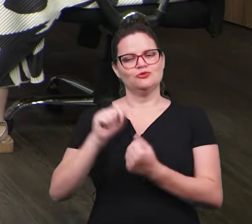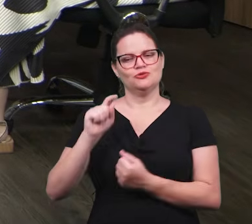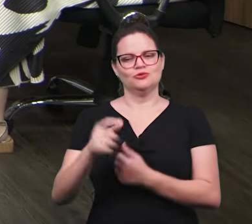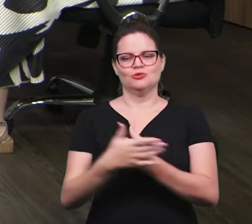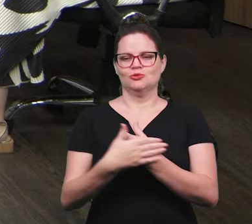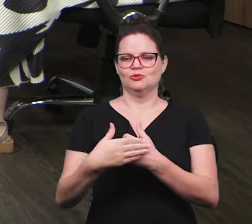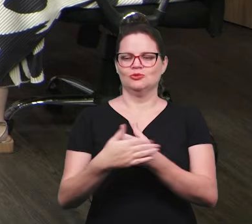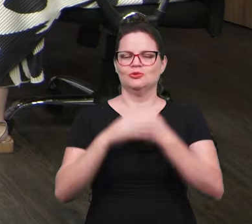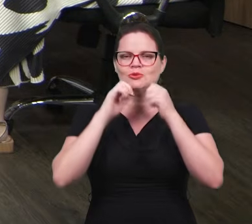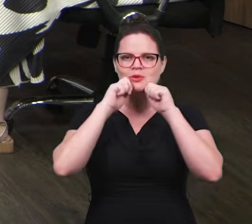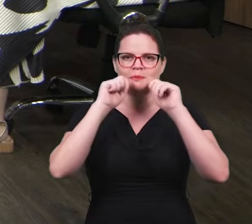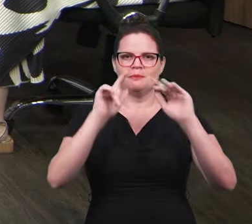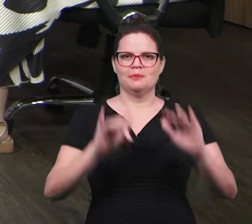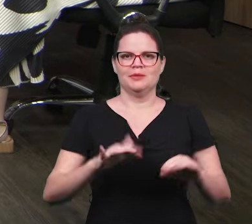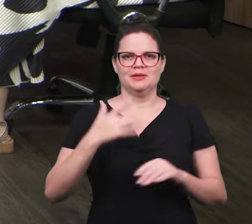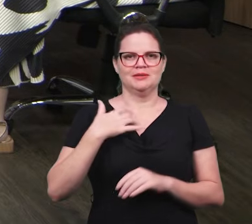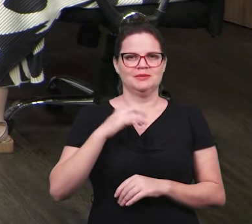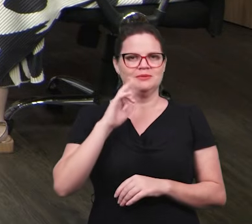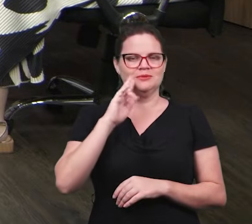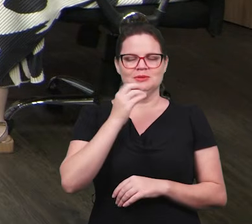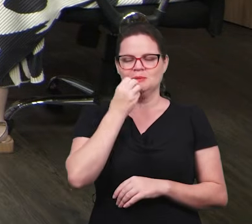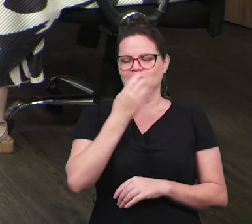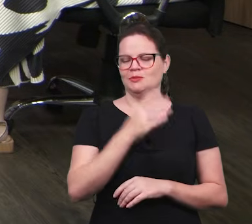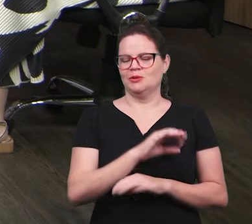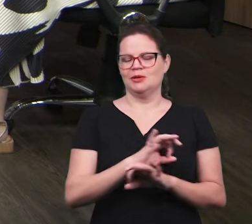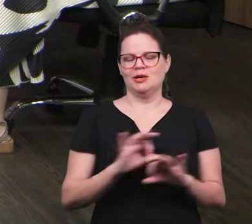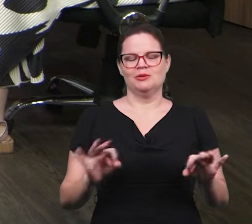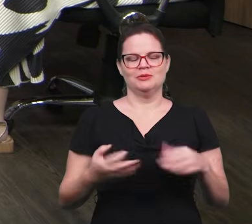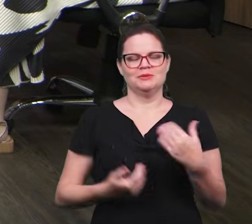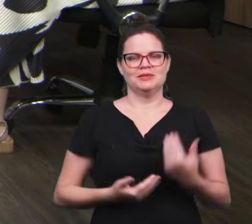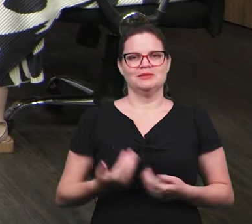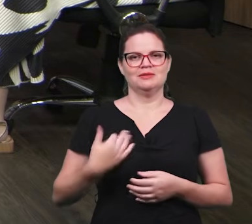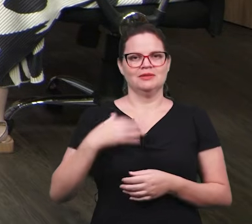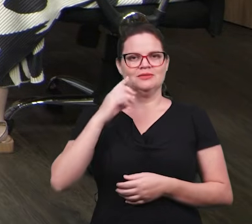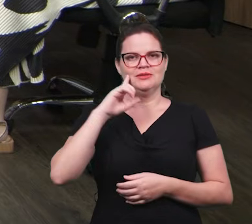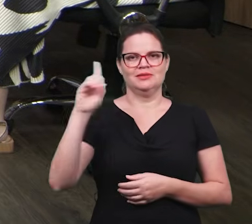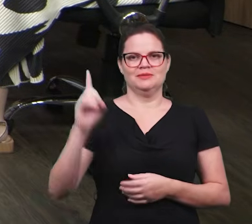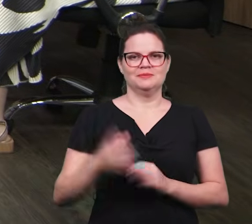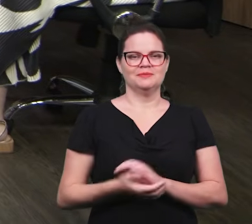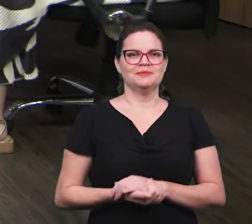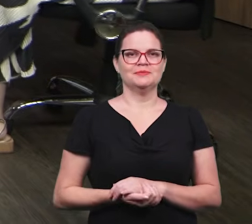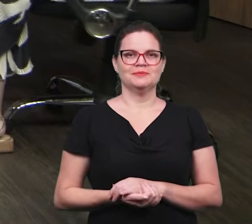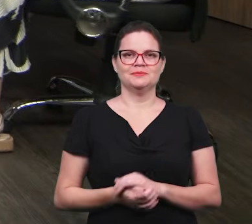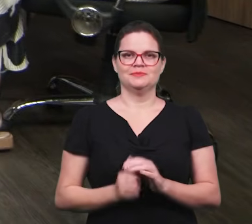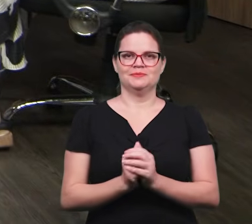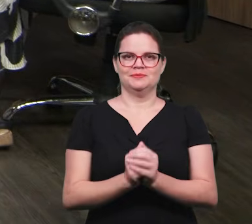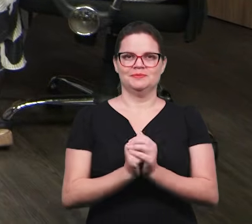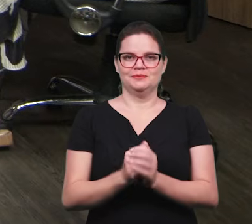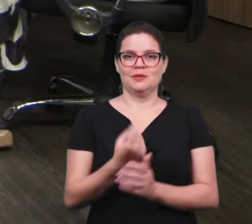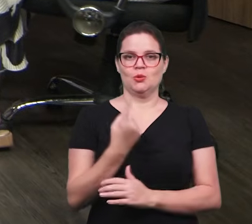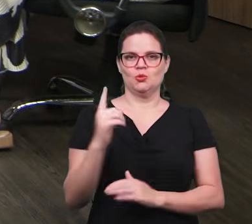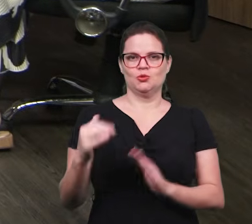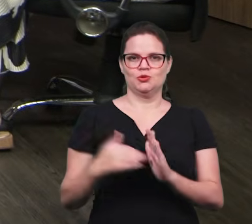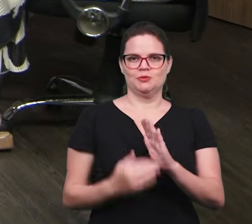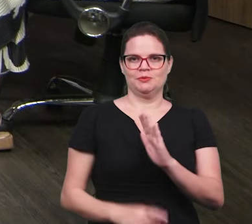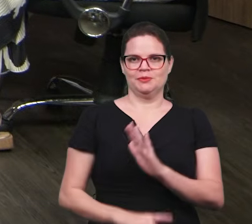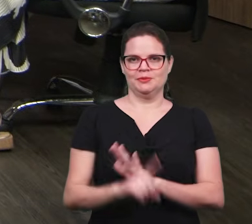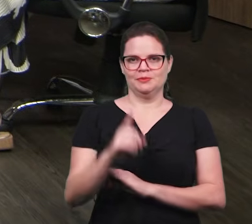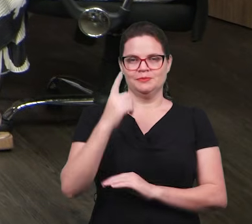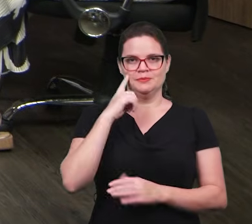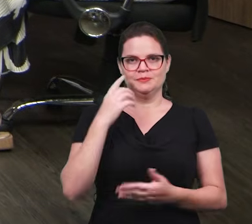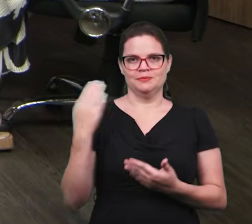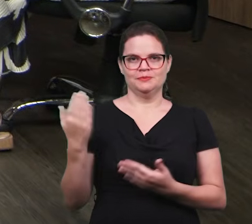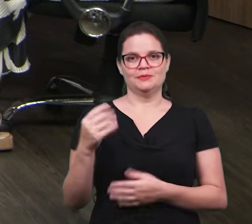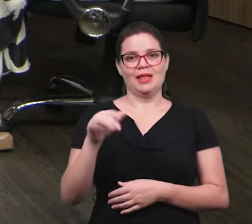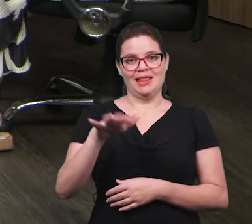consolo, a bênção do Senhor. É bom demais ser servo desse Deus vivo. Amém. Amém. Vamos para a nossa última pergunta, que vem de